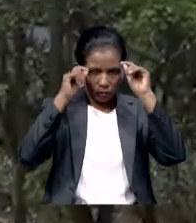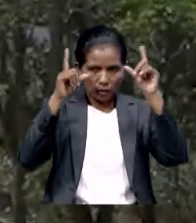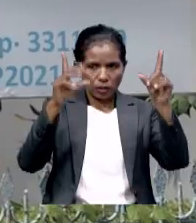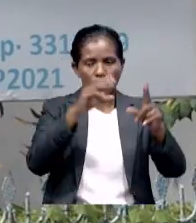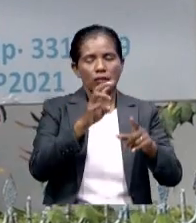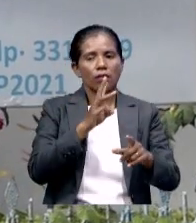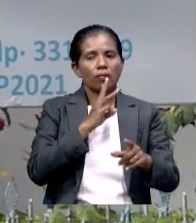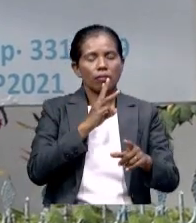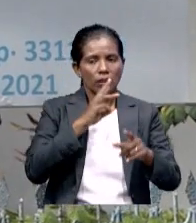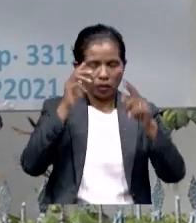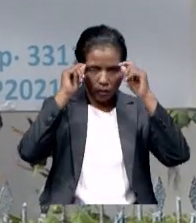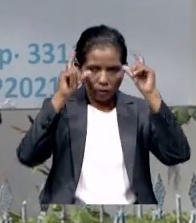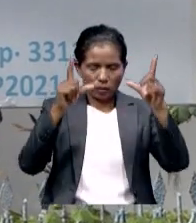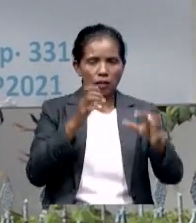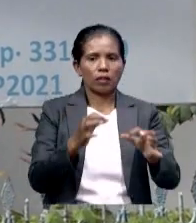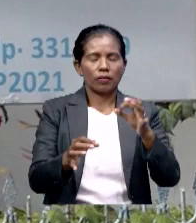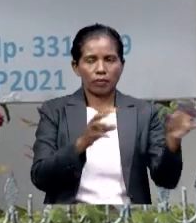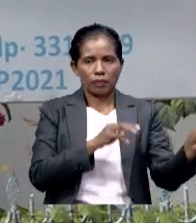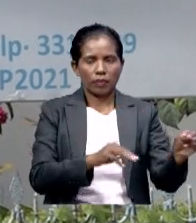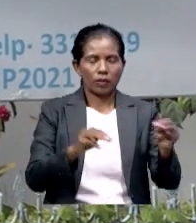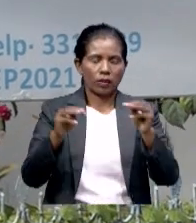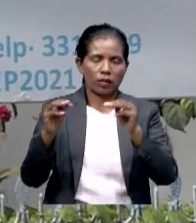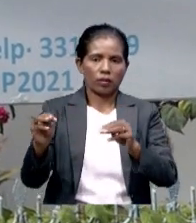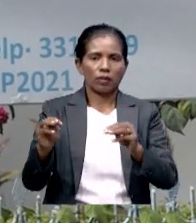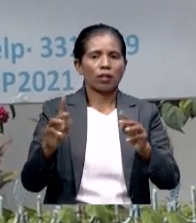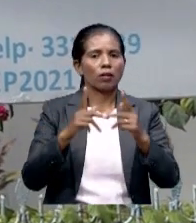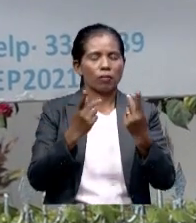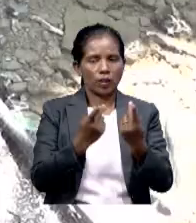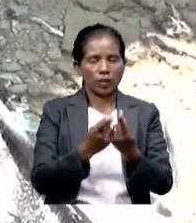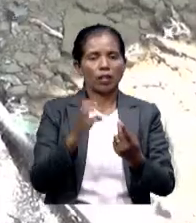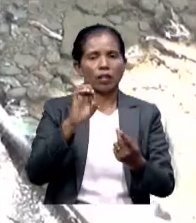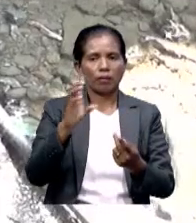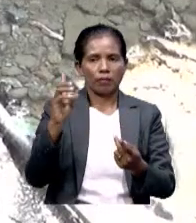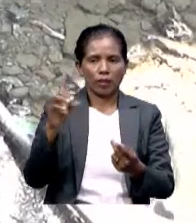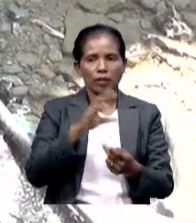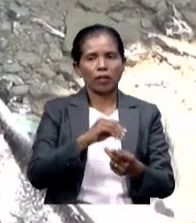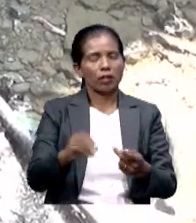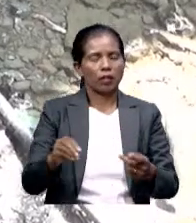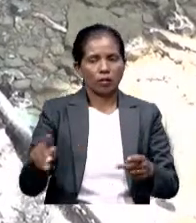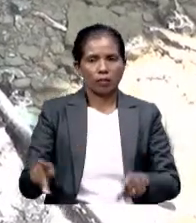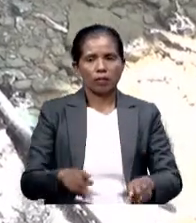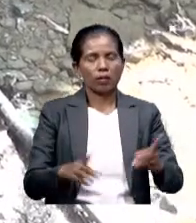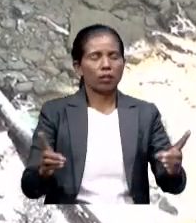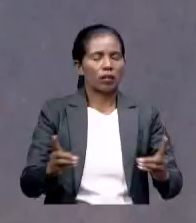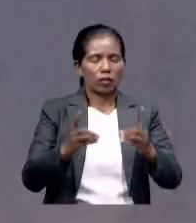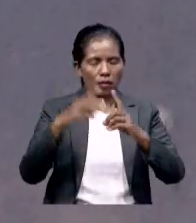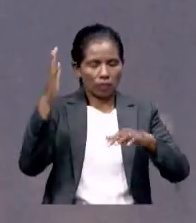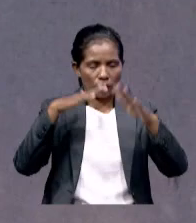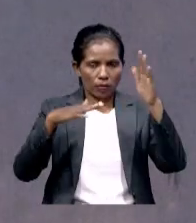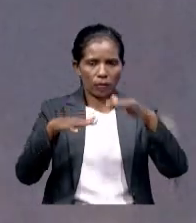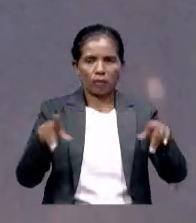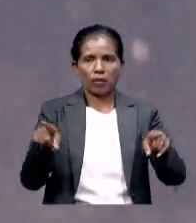hobe Timor-Leste, mas que muda ona ba empresa pública, tamba to agora público se enfrenta problema nebe